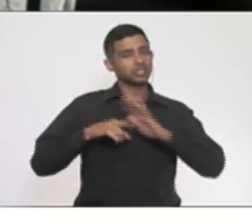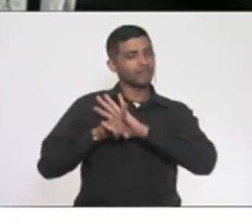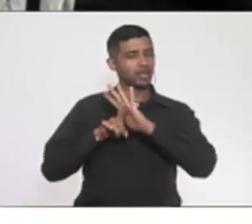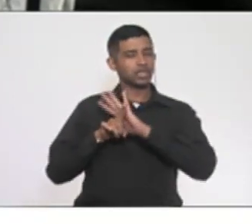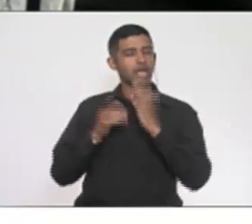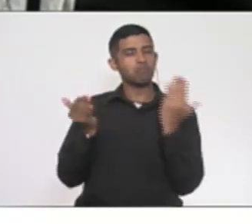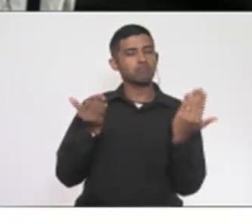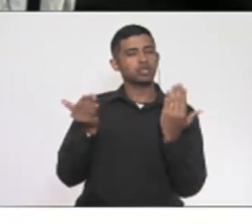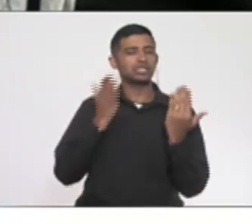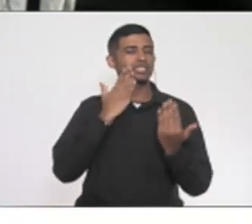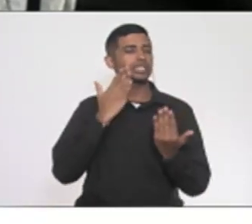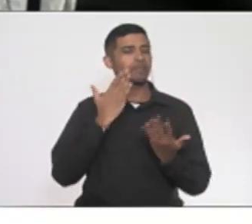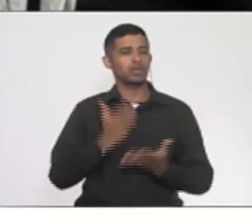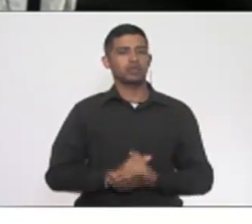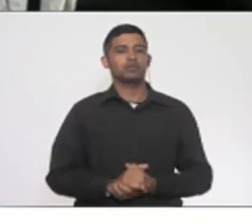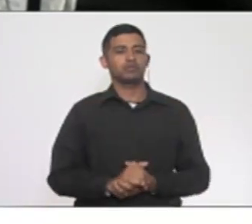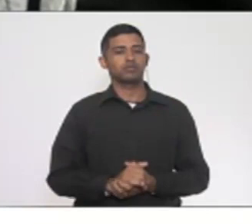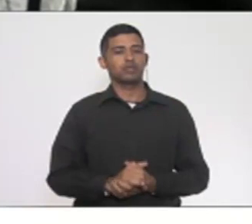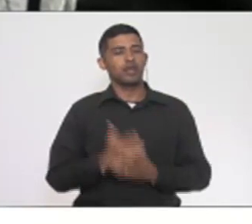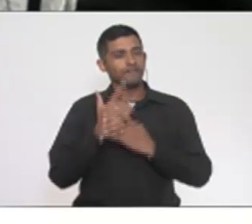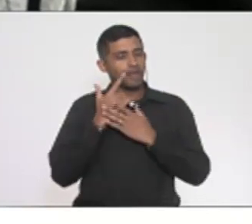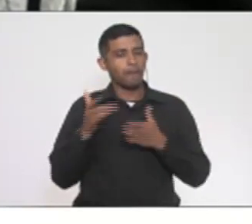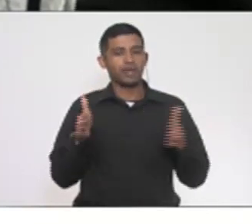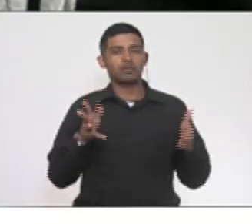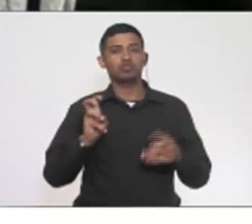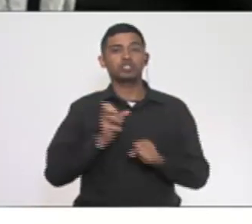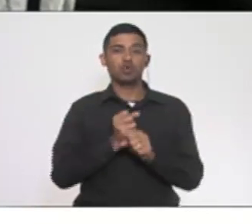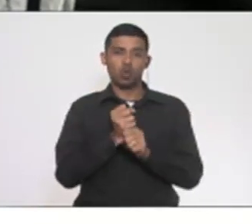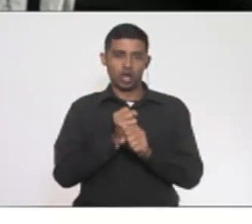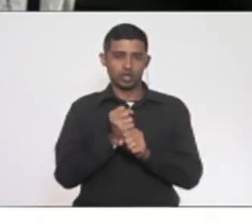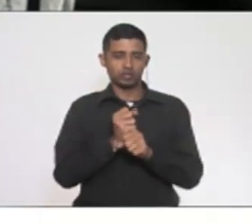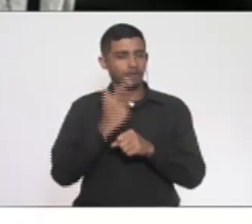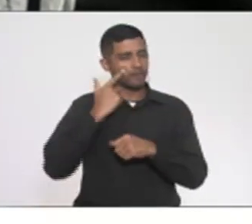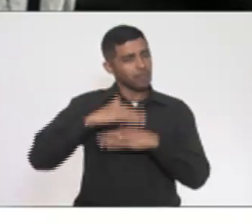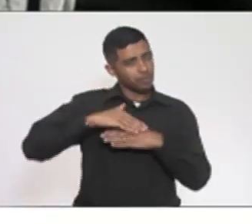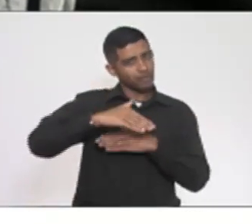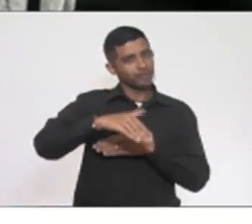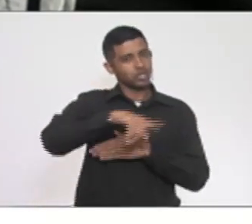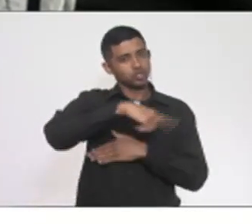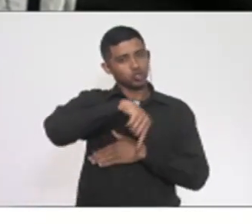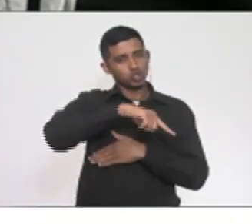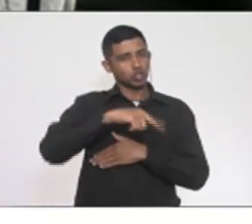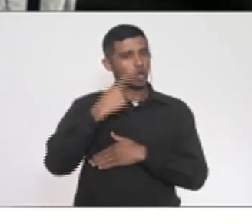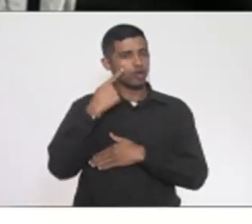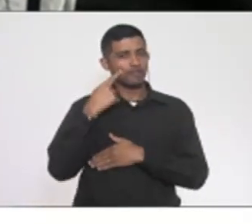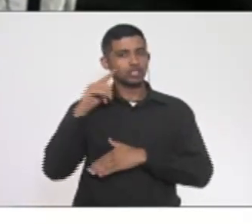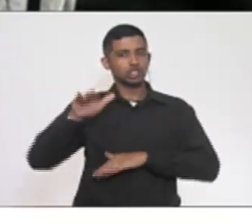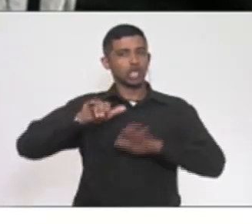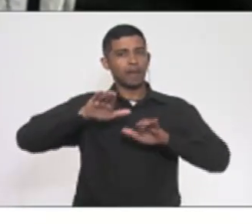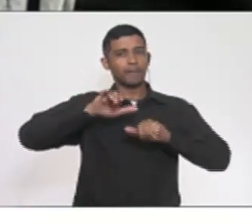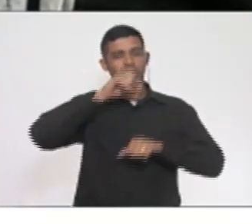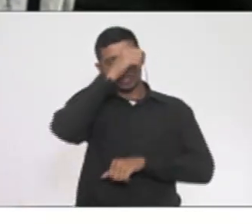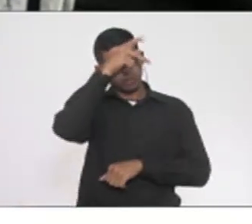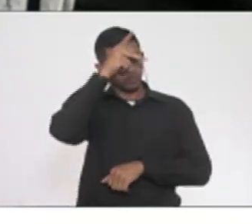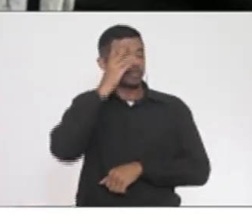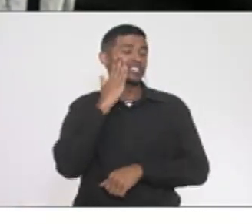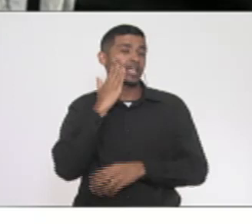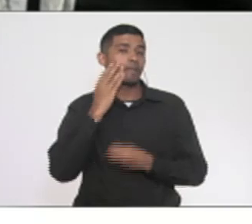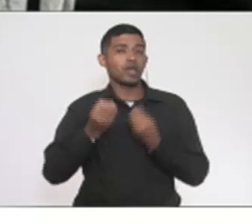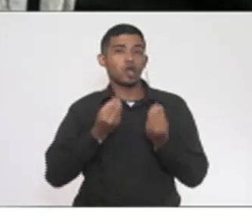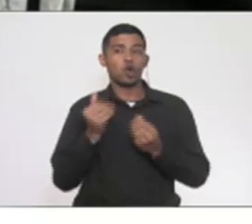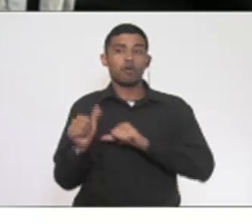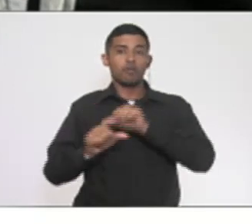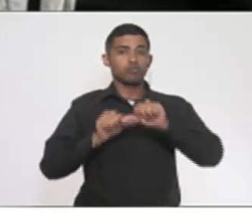E aí a gente então já estipulou para os próximos 5 anos, que é o período para o qual a gente está fazendo essa chamada pública, como é que seria esse